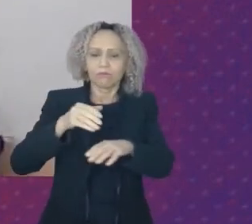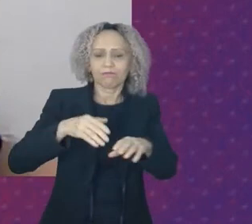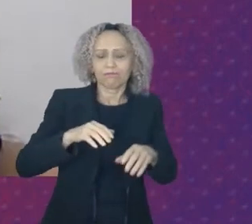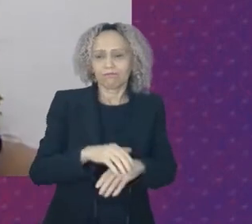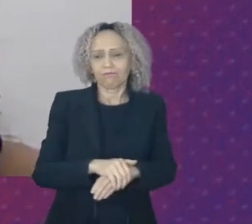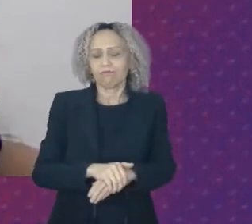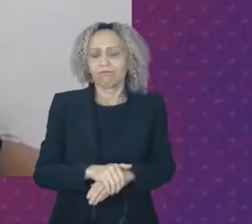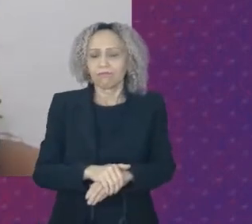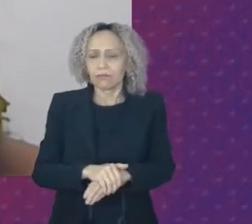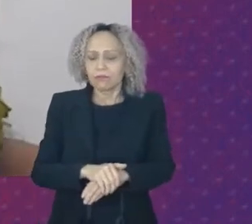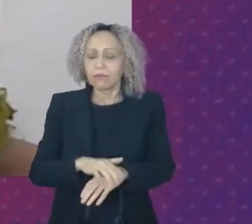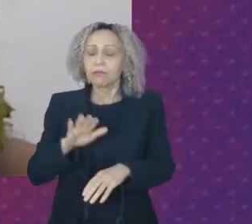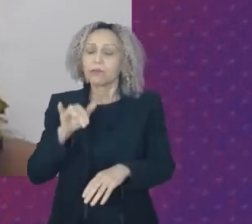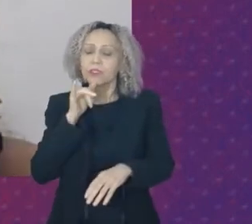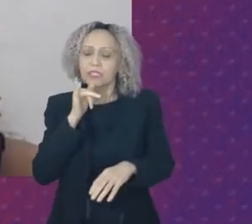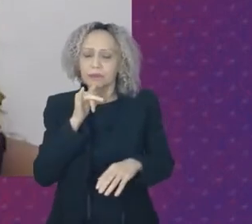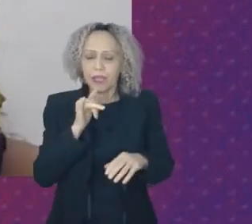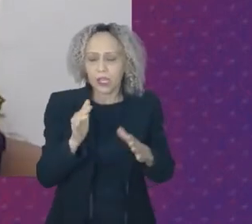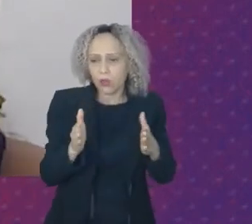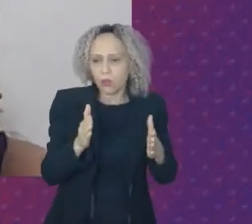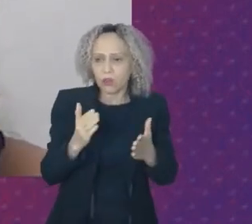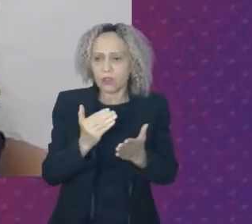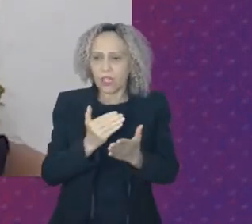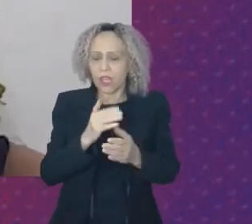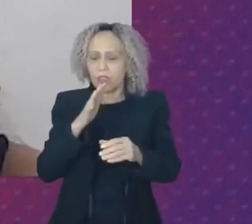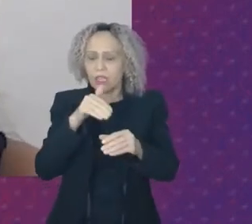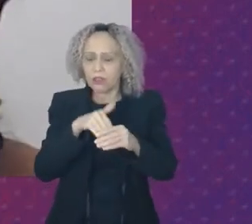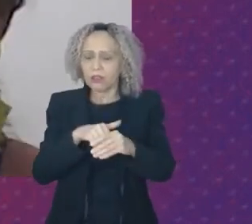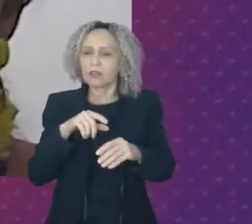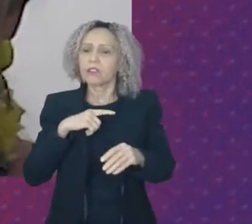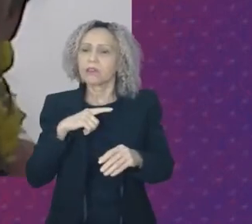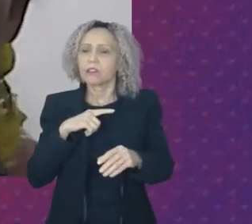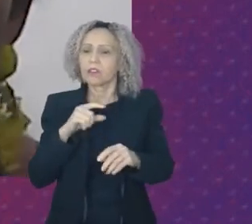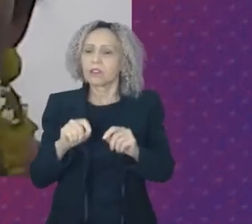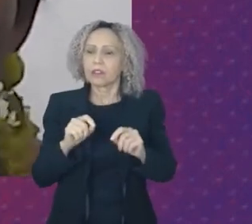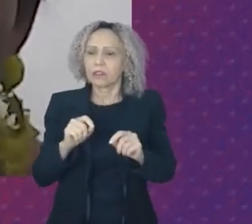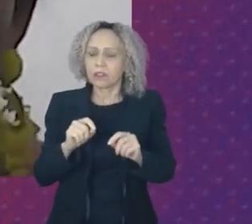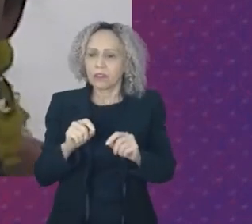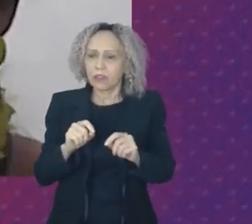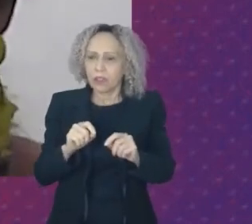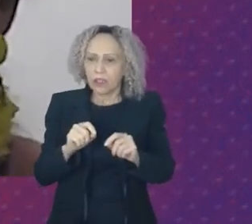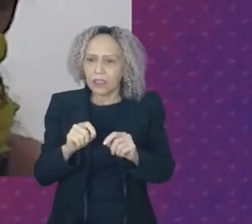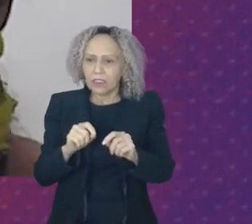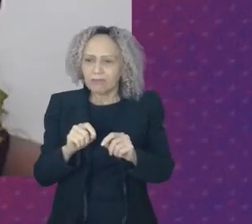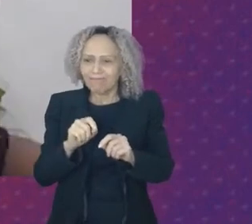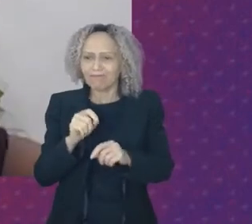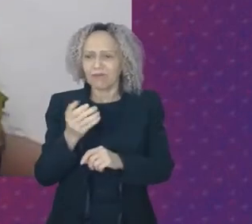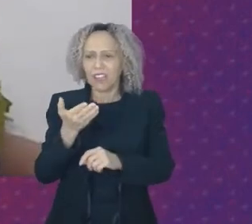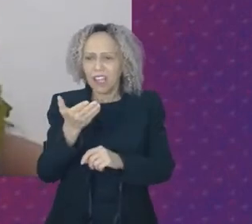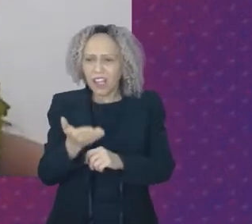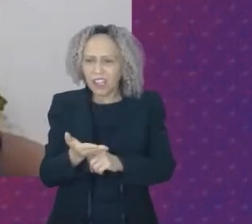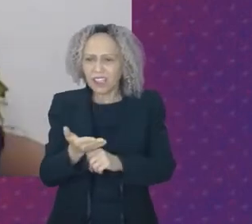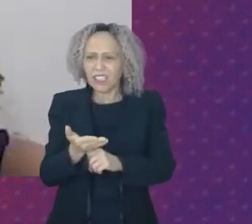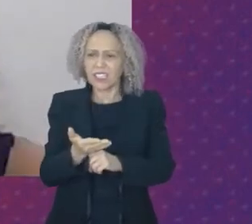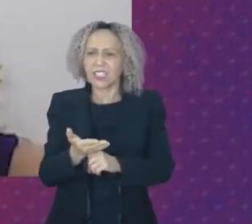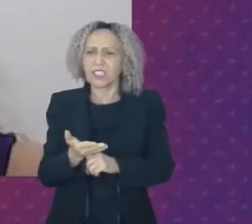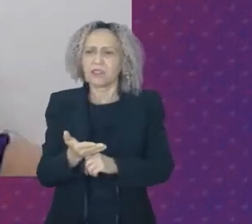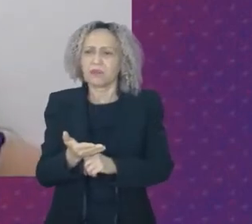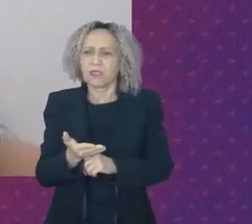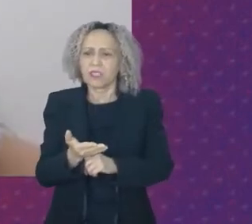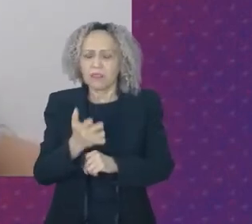você tenha um acompanhamento desses profissionais, porque é imprescindível uma boa prestação de